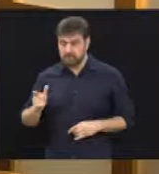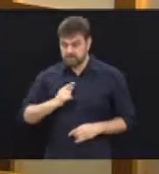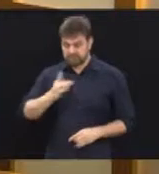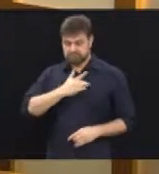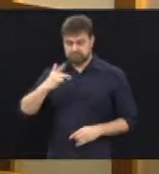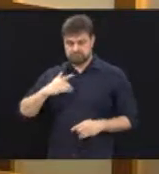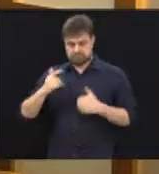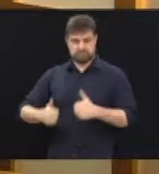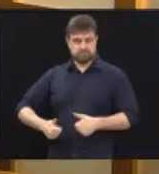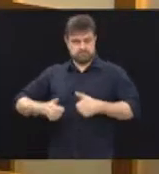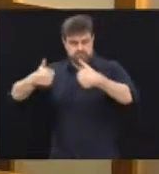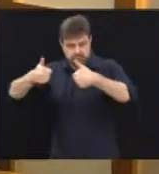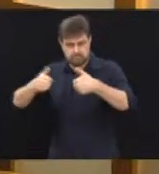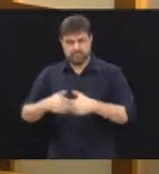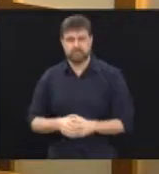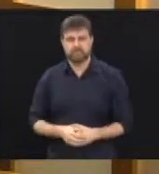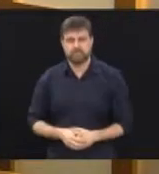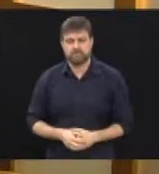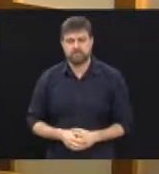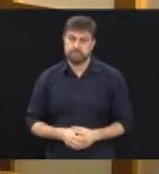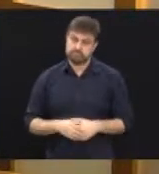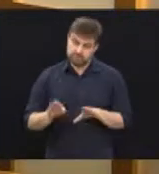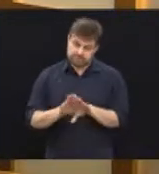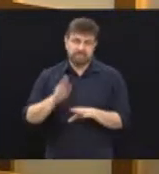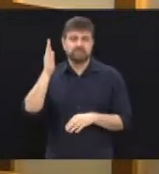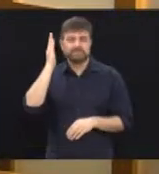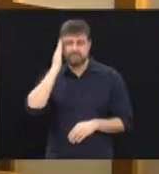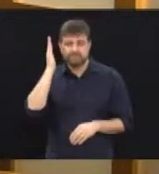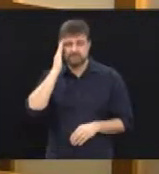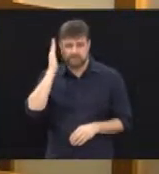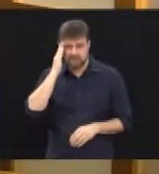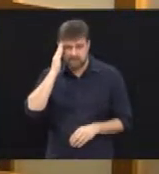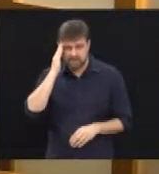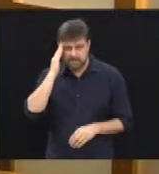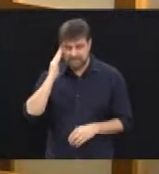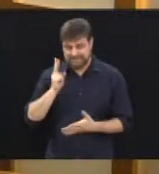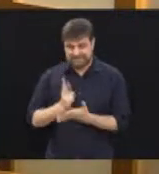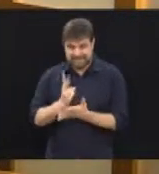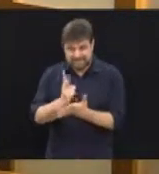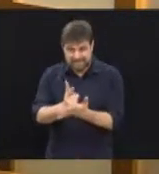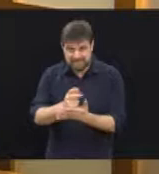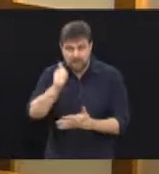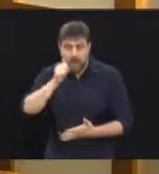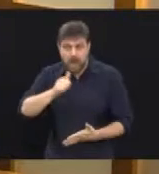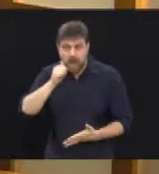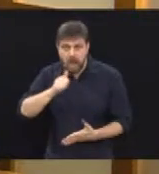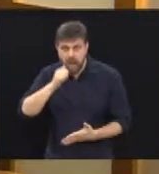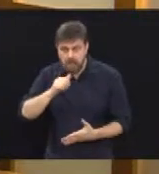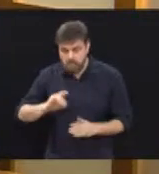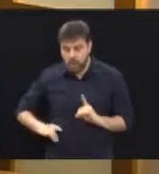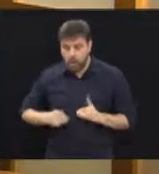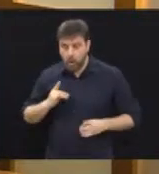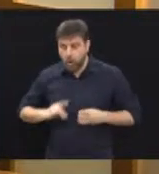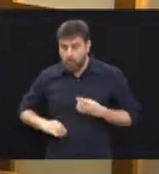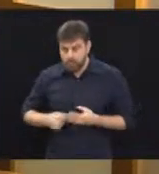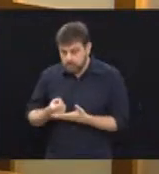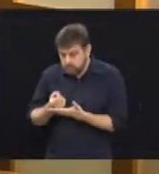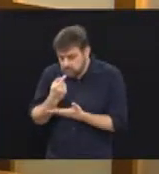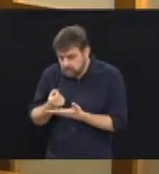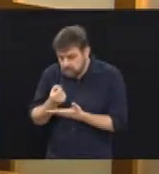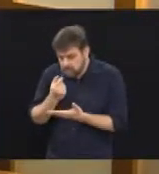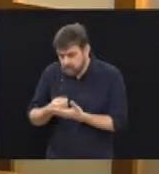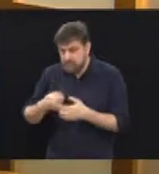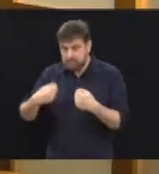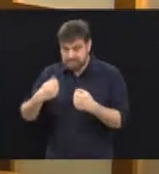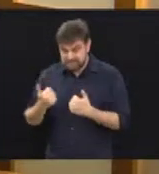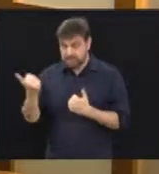benefício maior do que os riscos. Obviamente, toda vez que a mulher necessite, né, de uma terapia